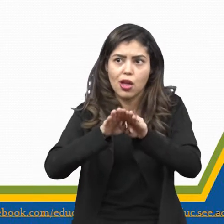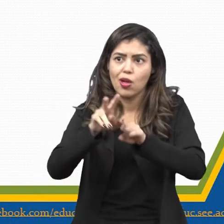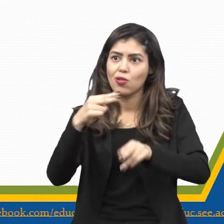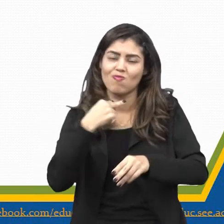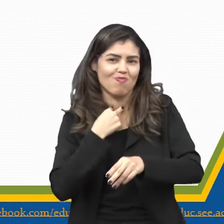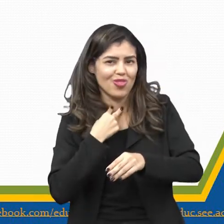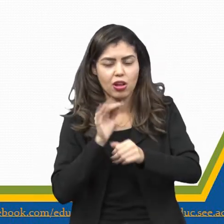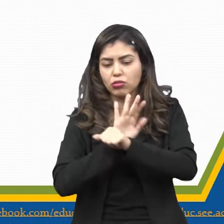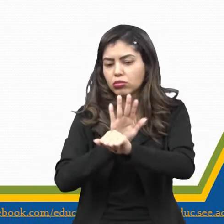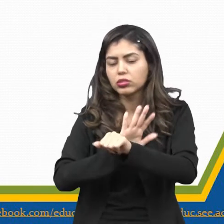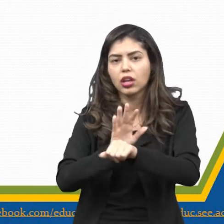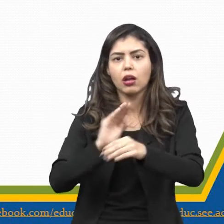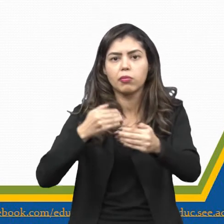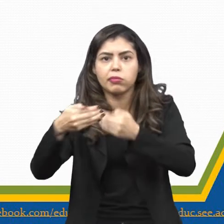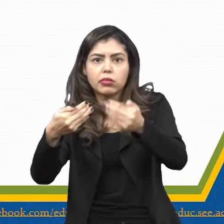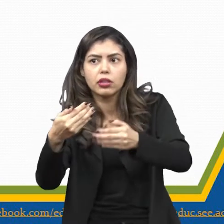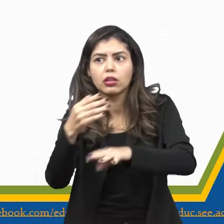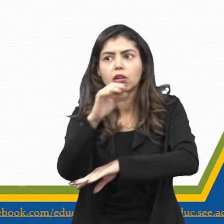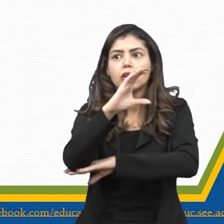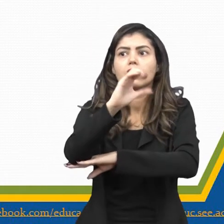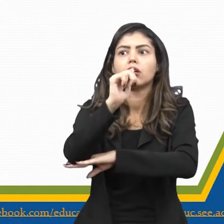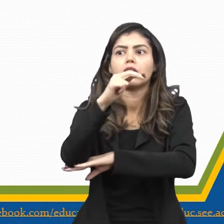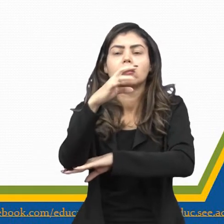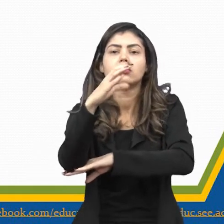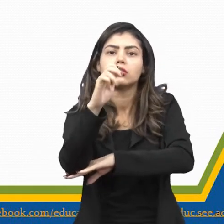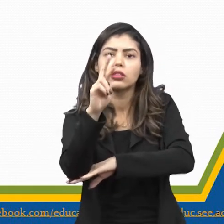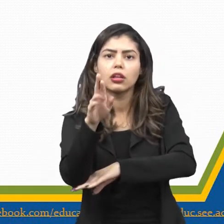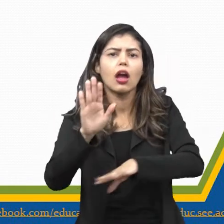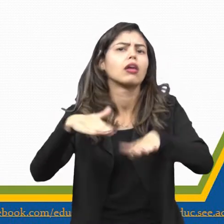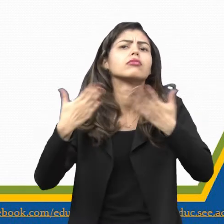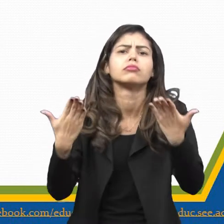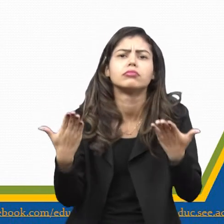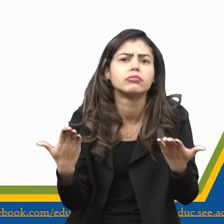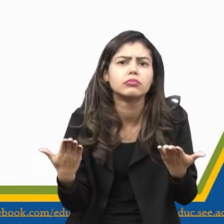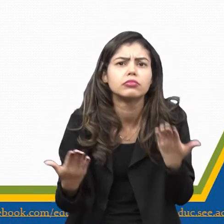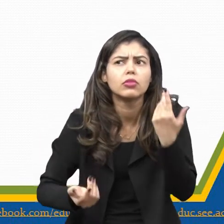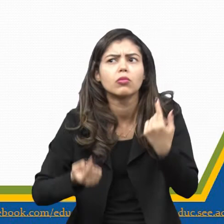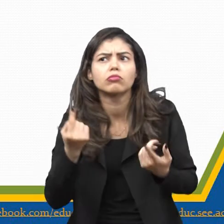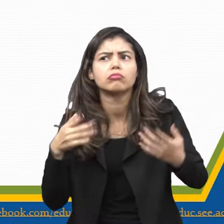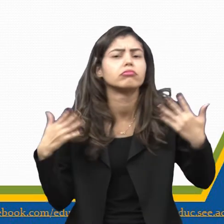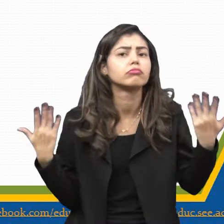câncer. E aí, o que nós falamos sobre os radicais livres?